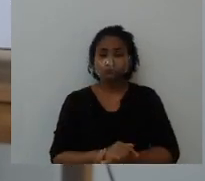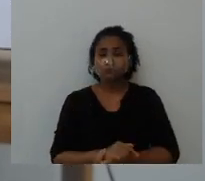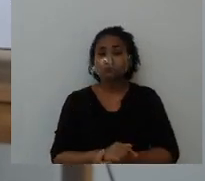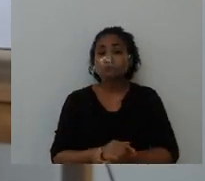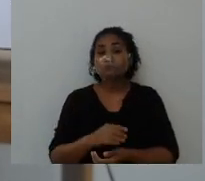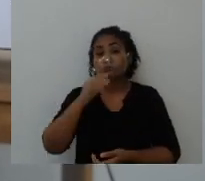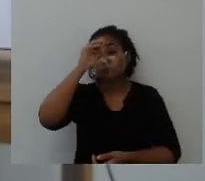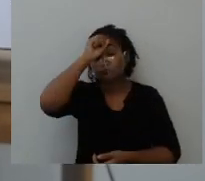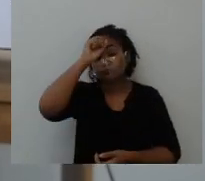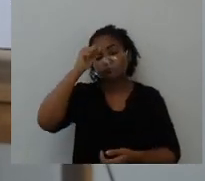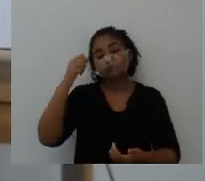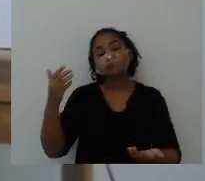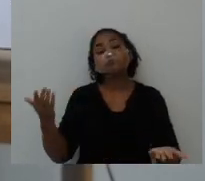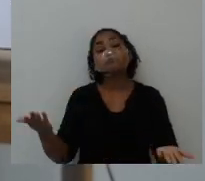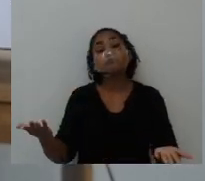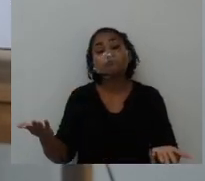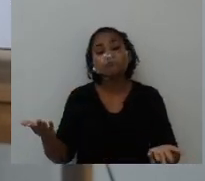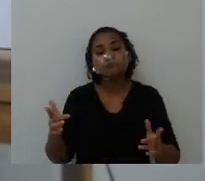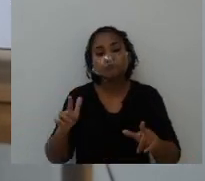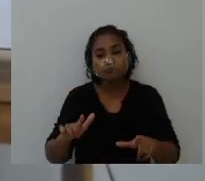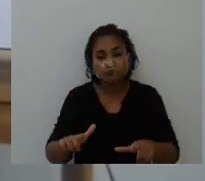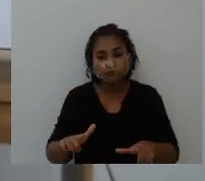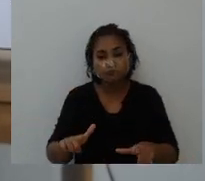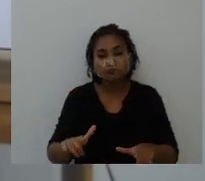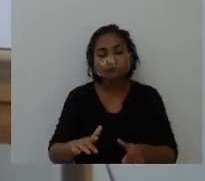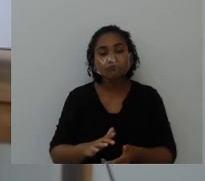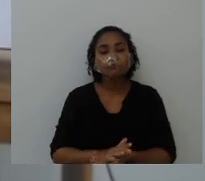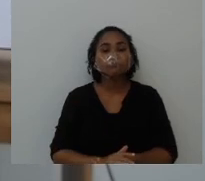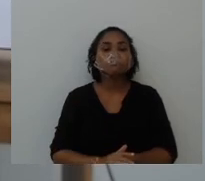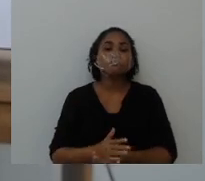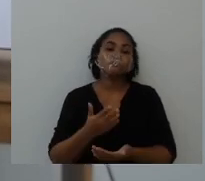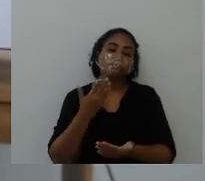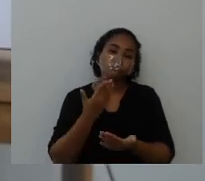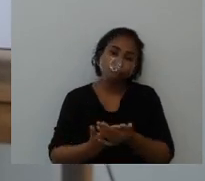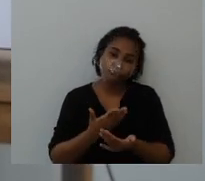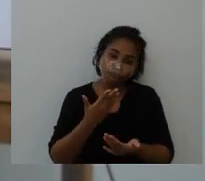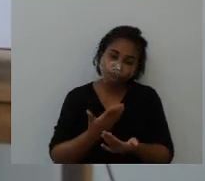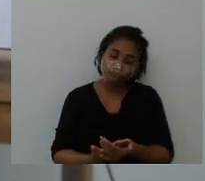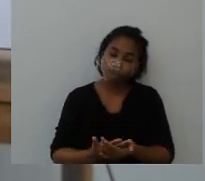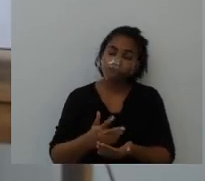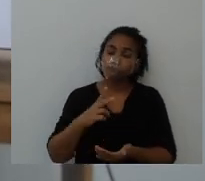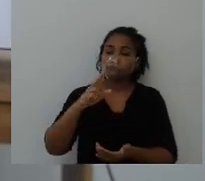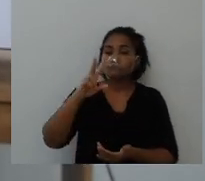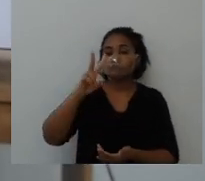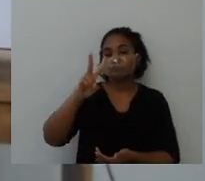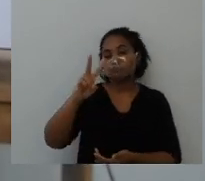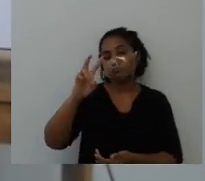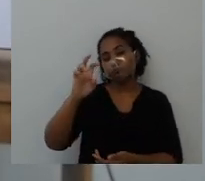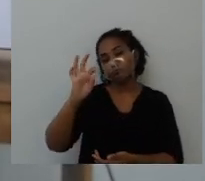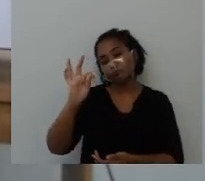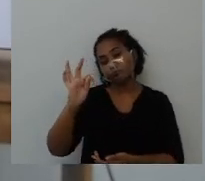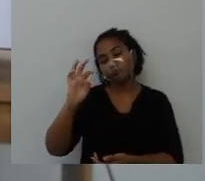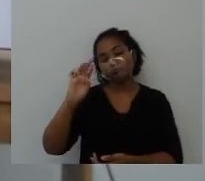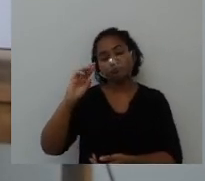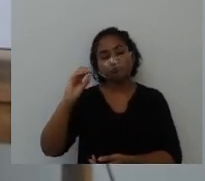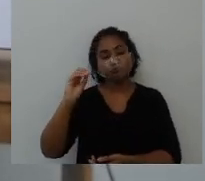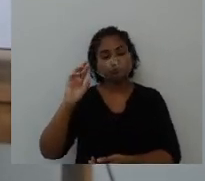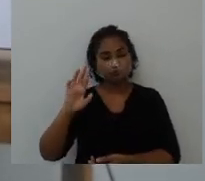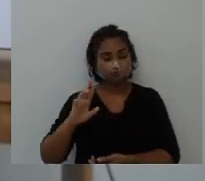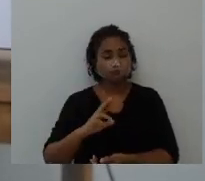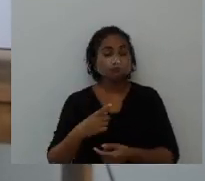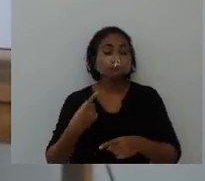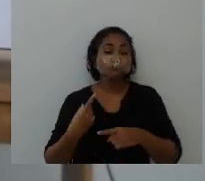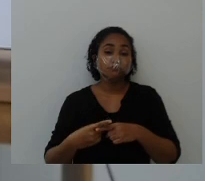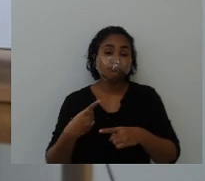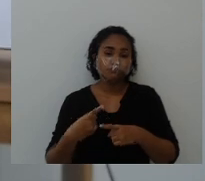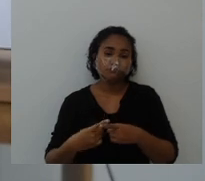aonde? Ah, olha aí, você já lembra. Aprendeu na aula de vetores. Tá vendo porque é importante essa aula?